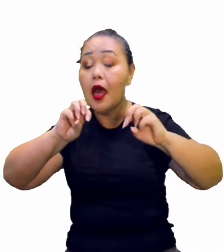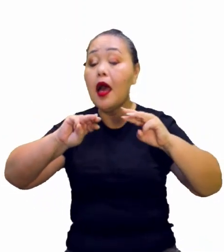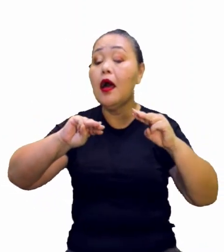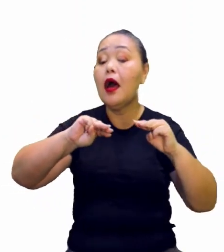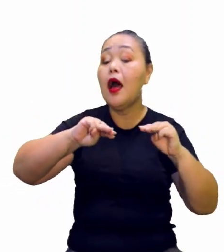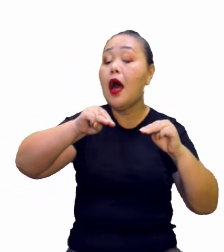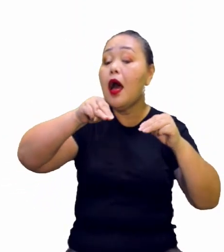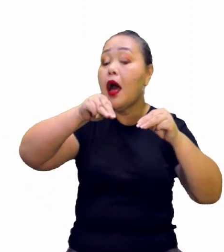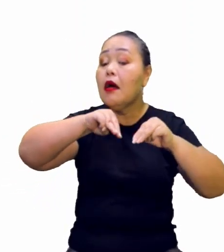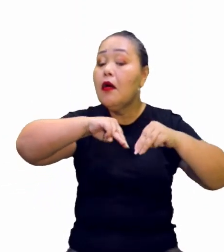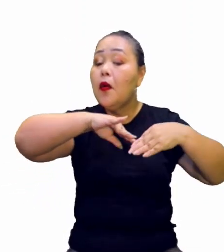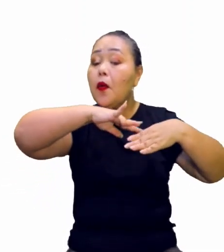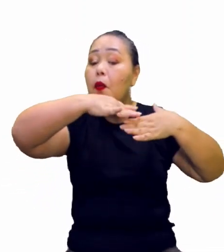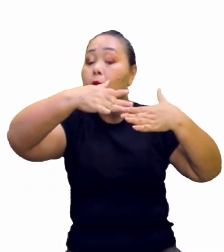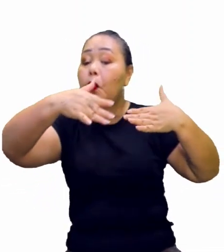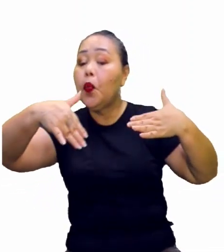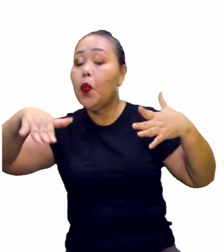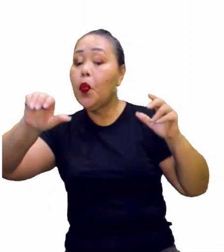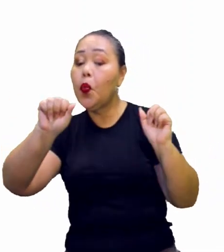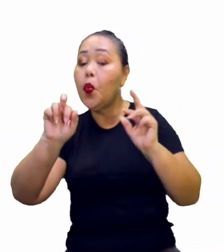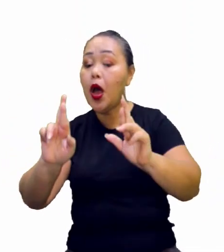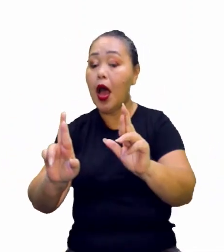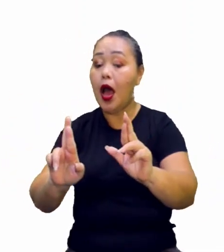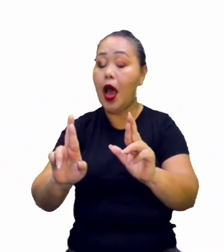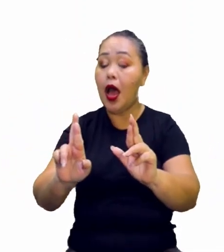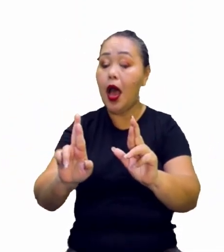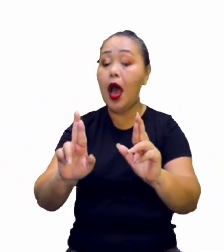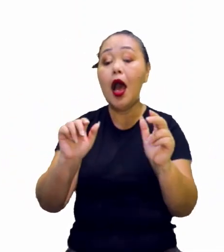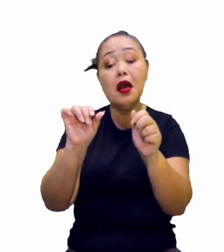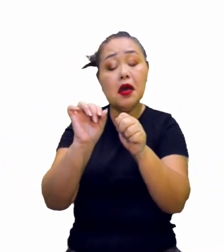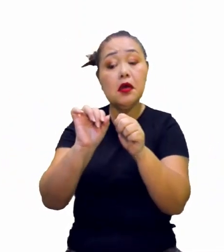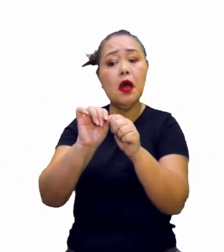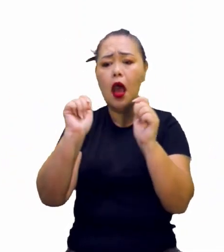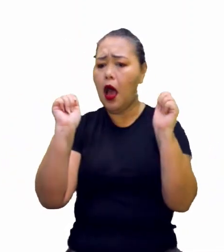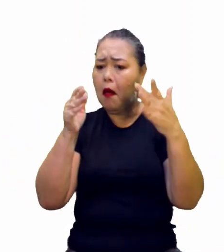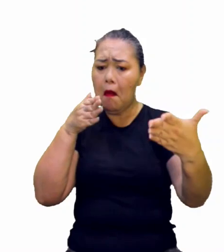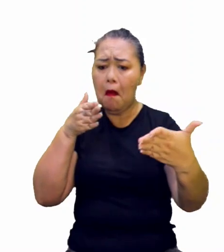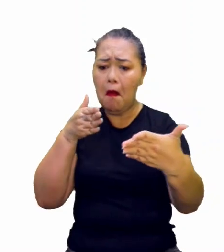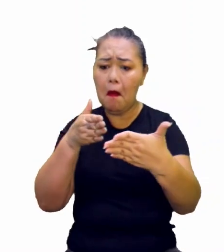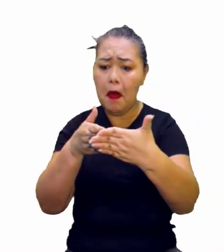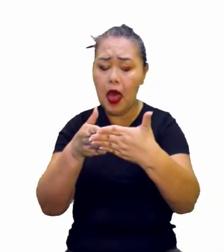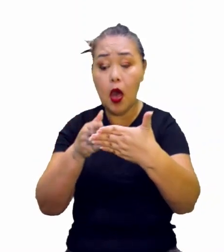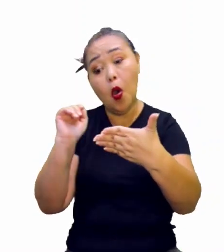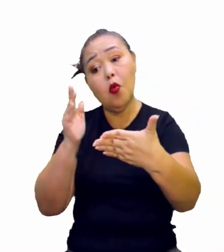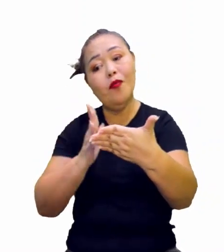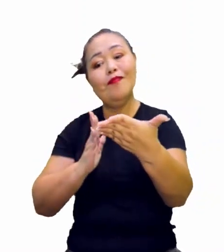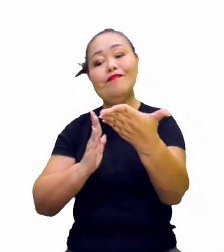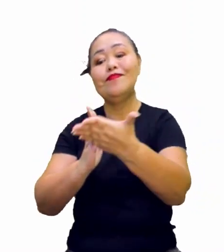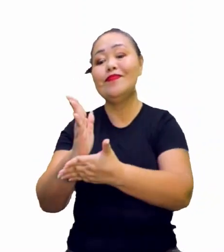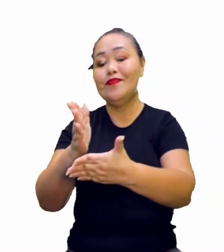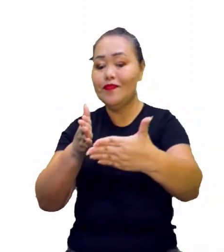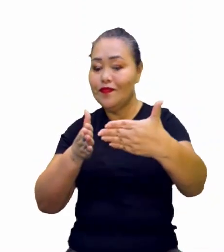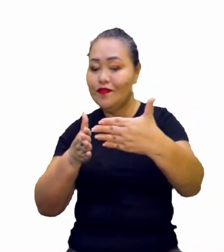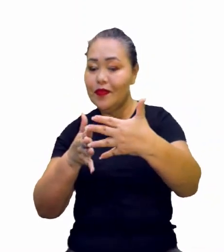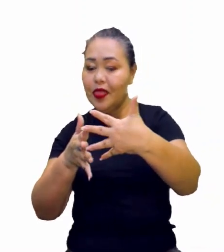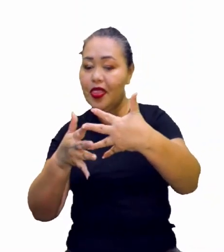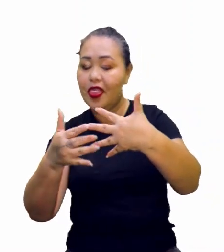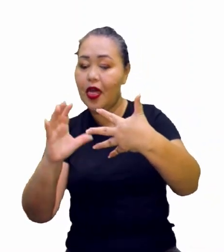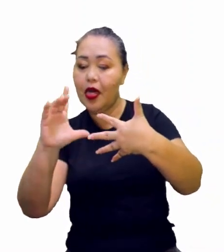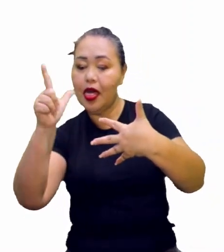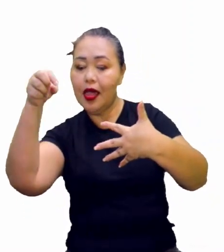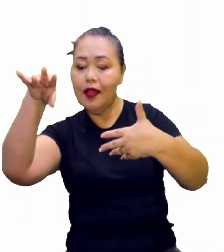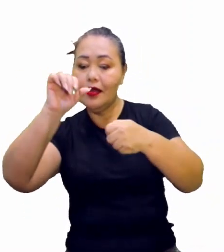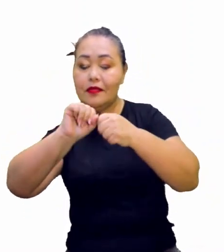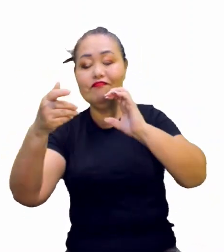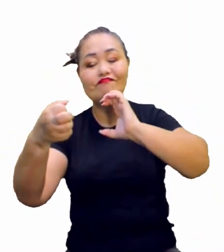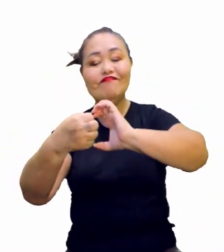ar impeçam ou possibilitem aquele clima característico de uma